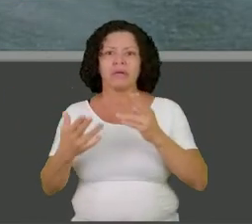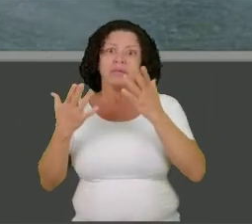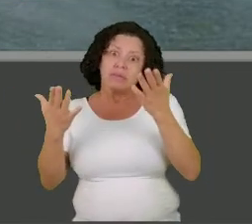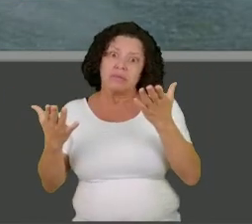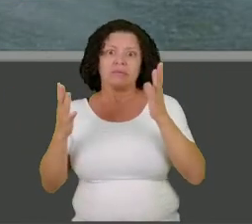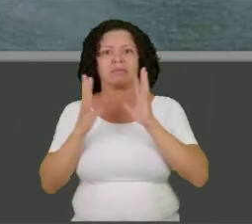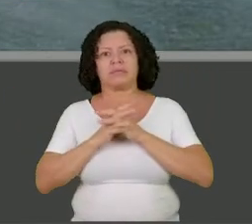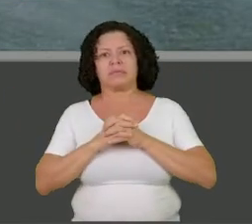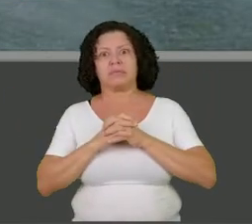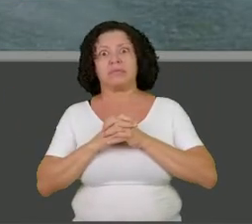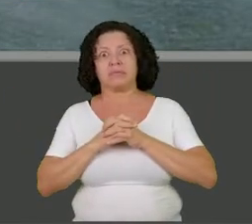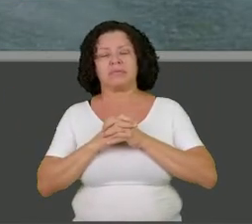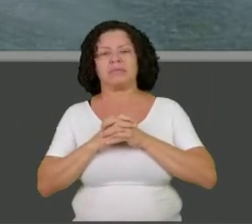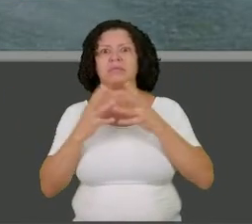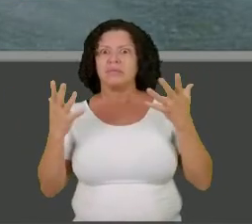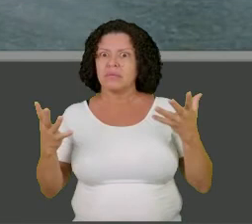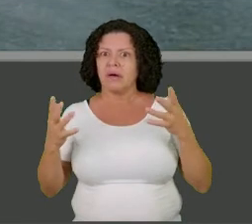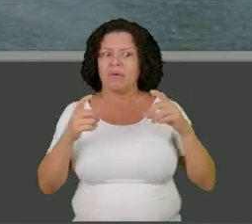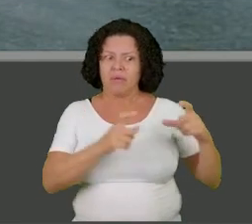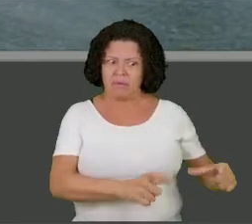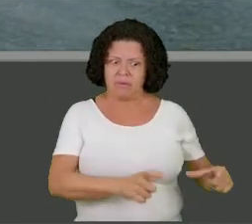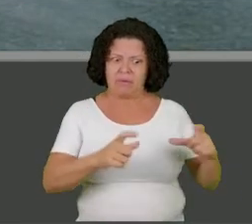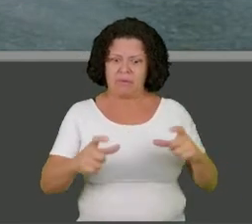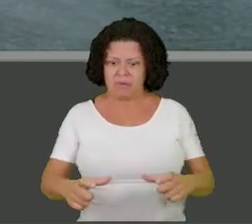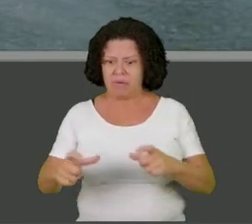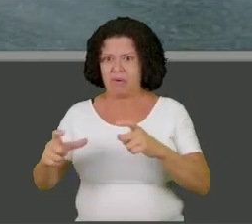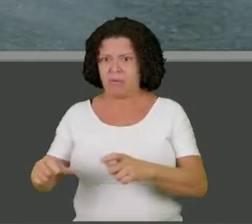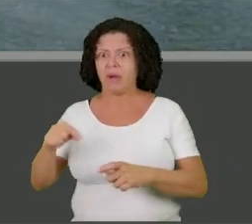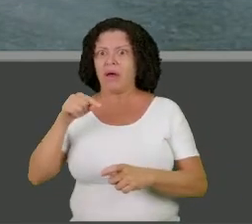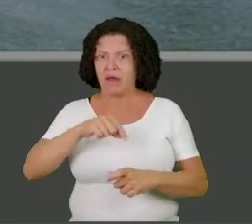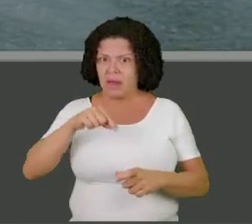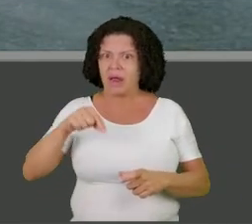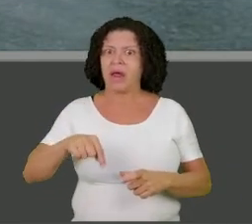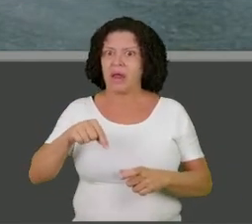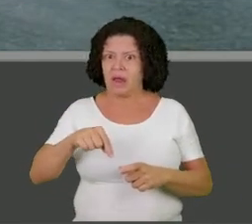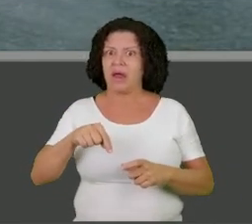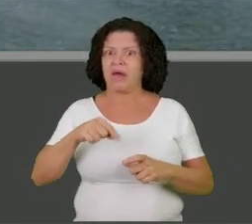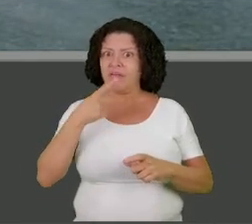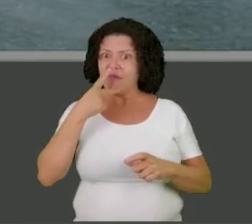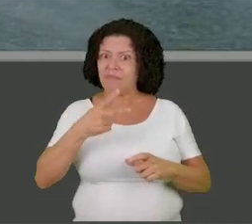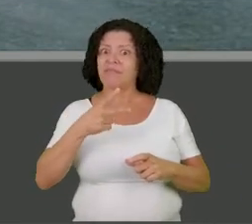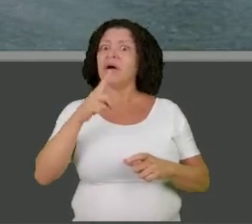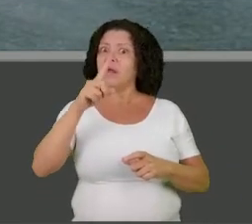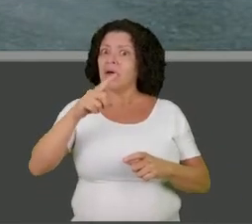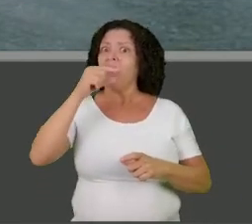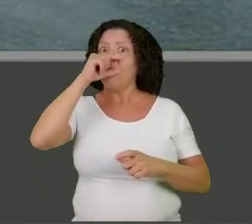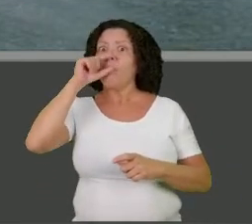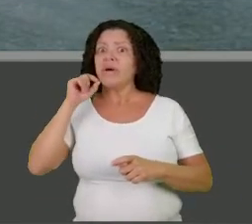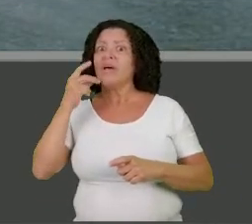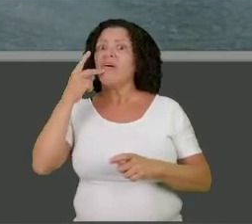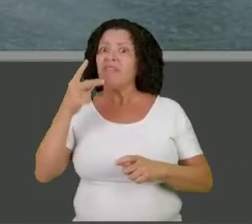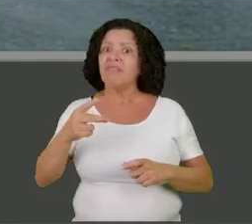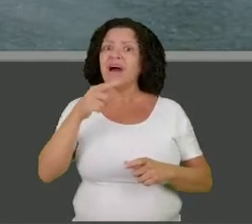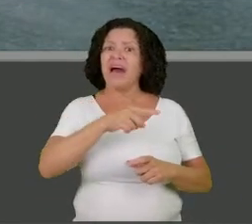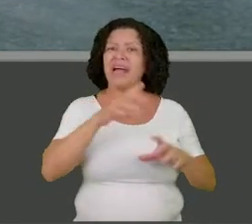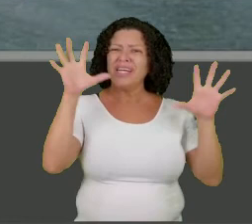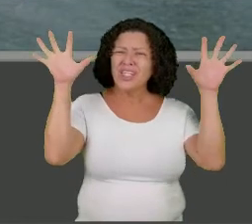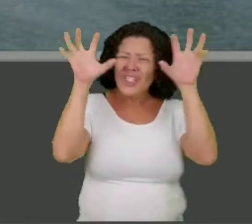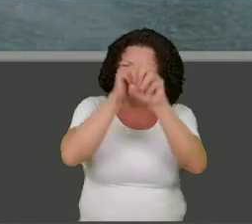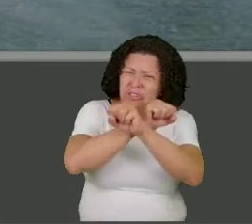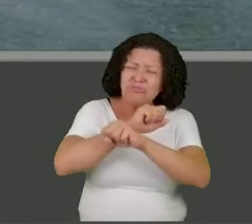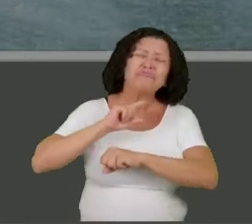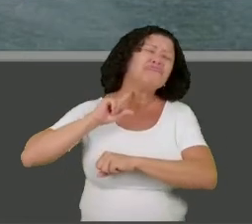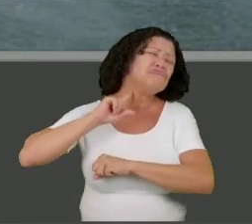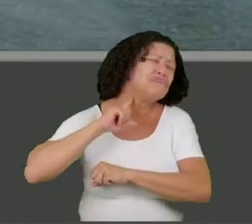que tem as características dos seus moradores. E por isso o umbral ele vem sendo descrito por André Luiz como